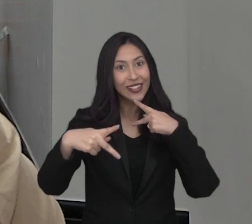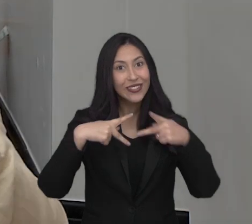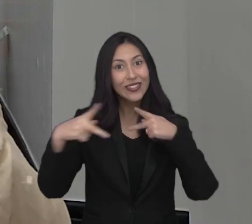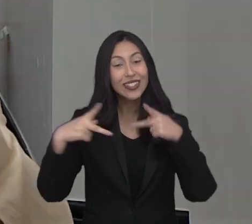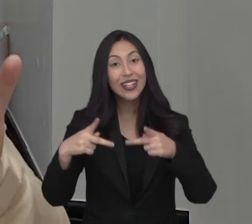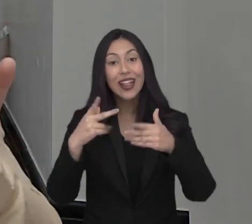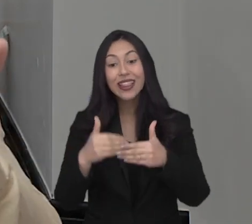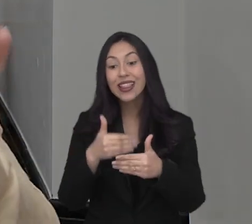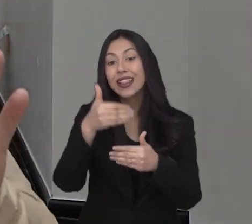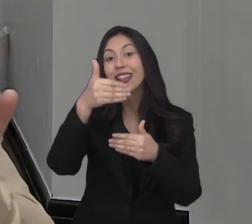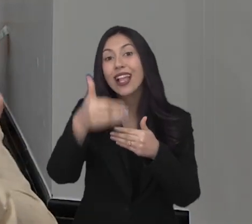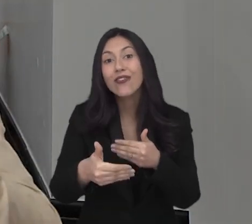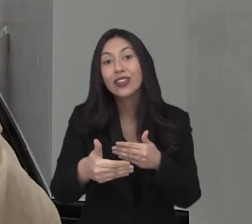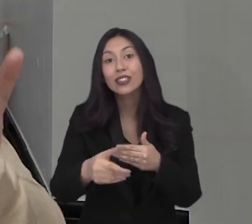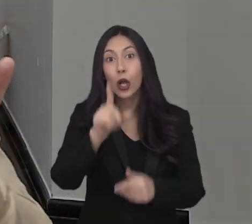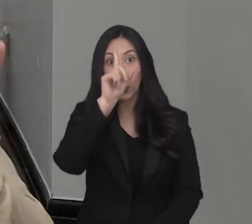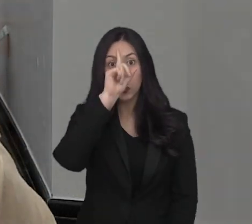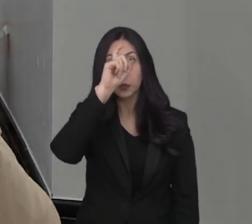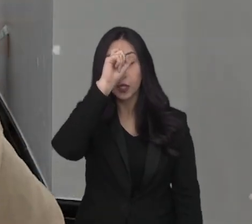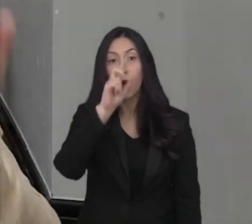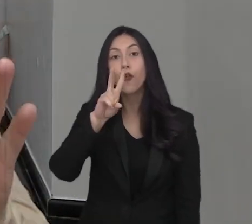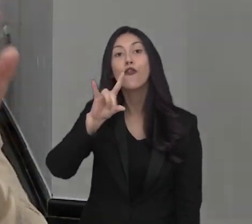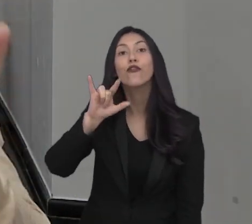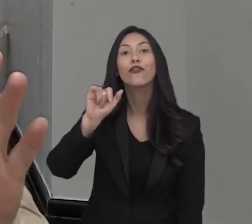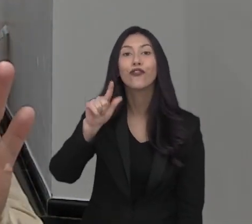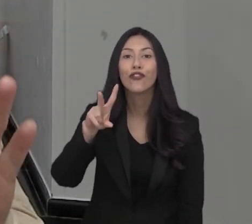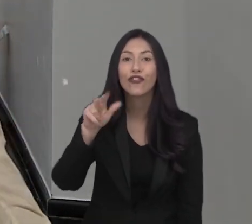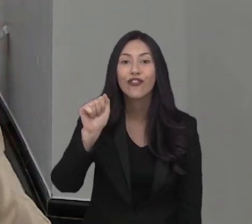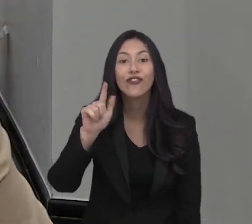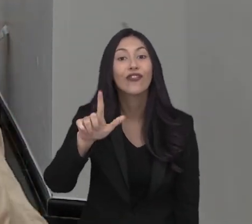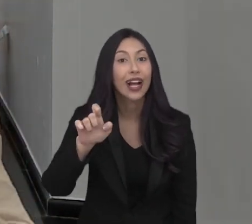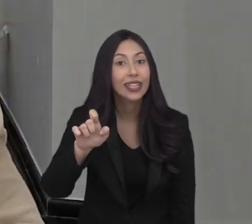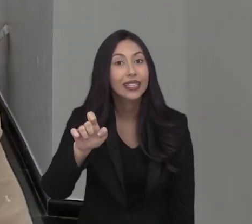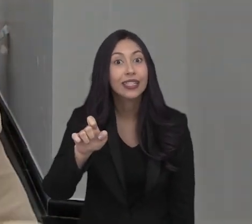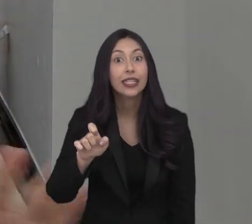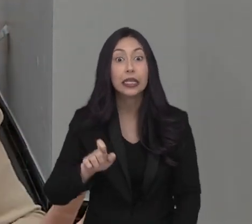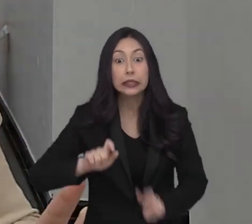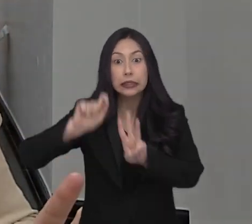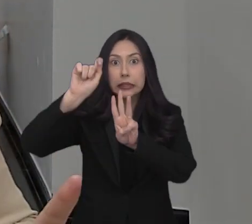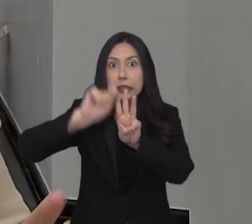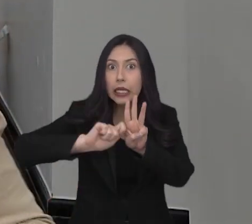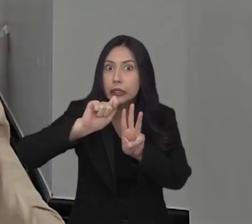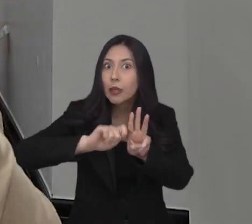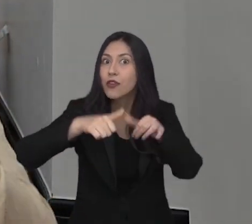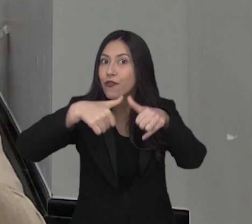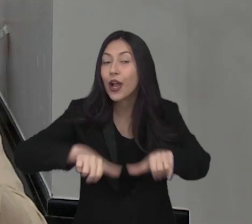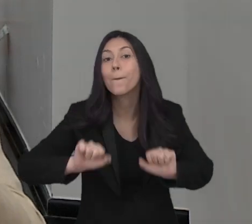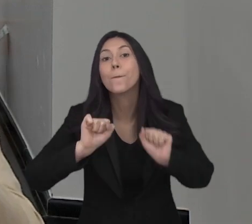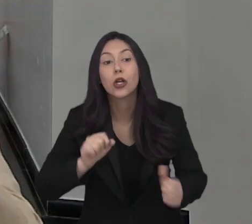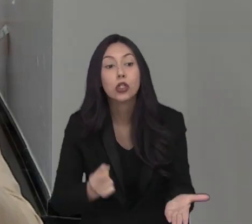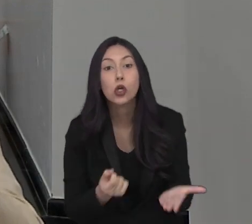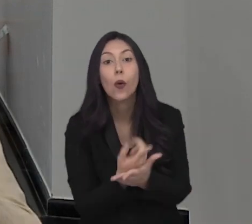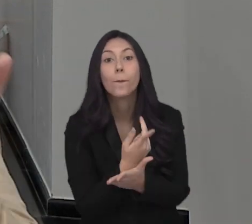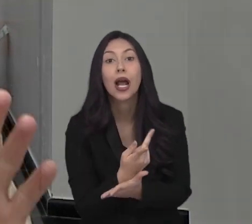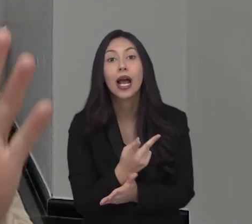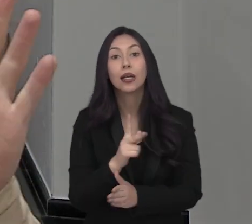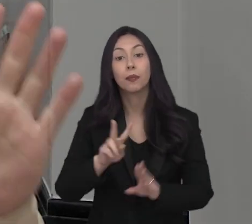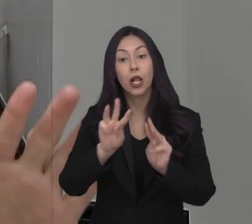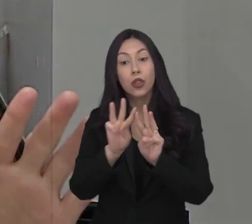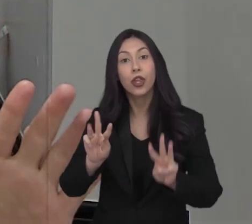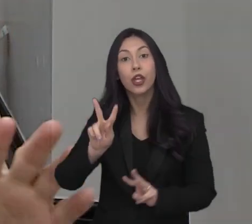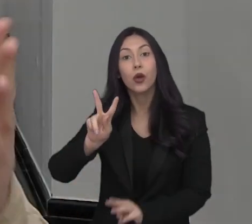São José, lá em frente ao Hospital Vivale. E ficaremos 3 meses. Já dá para adquirir os seus ingressos